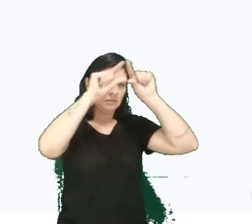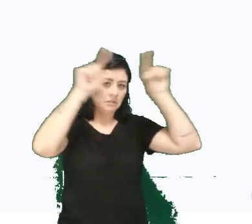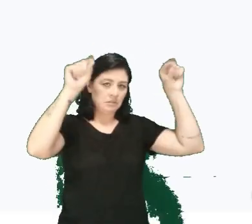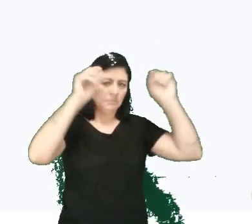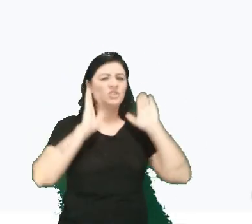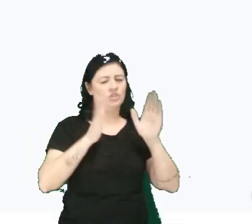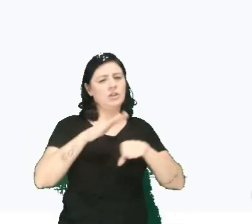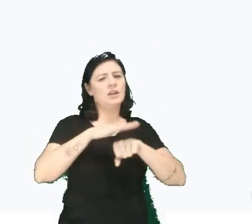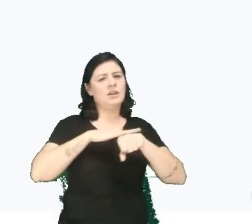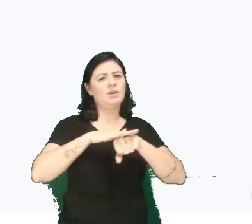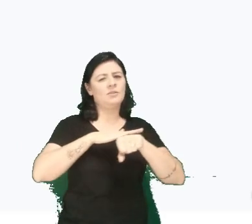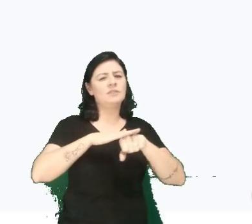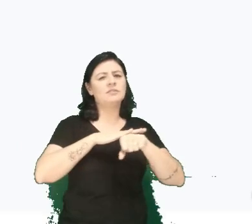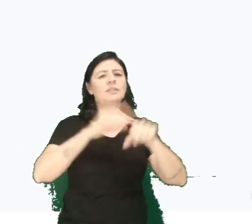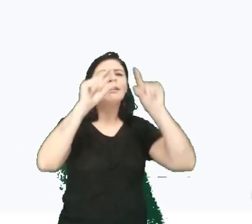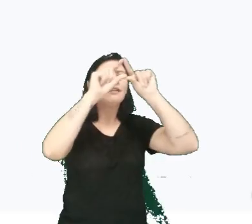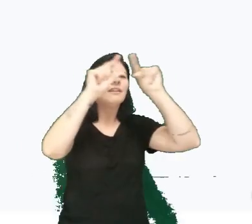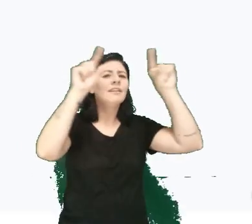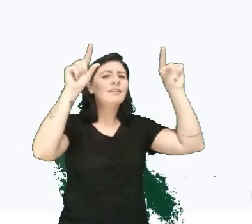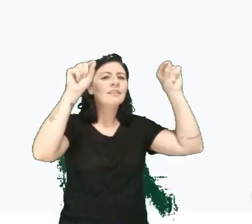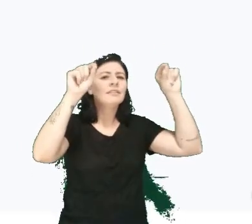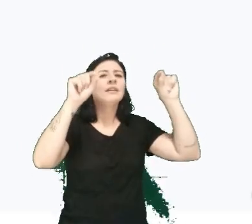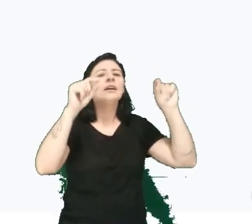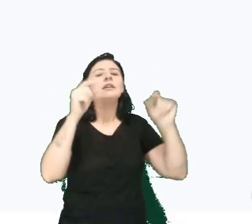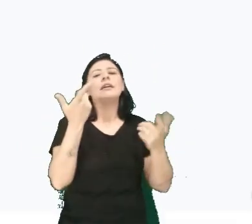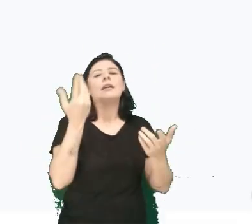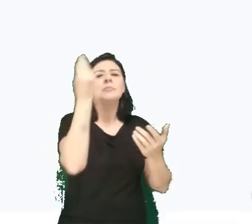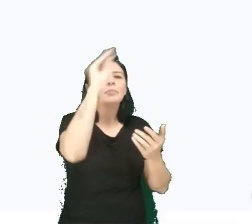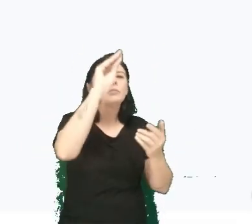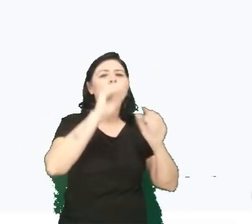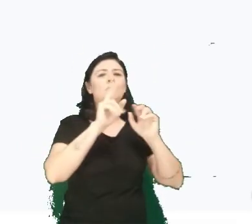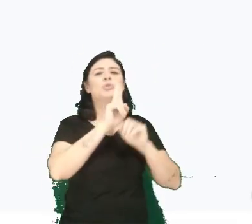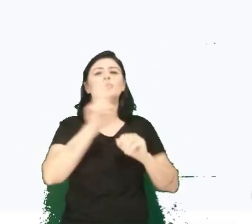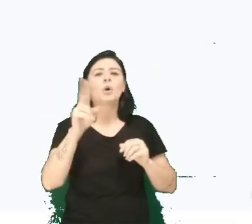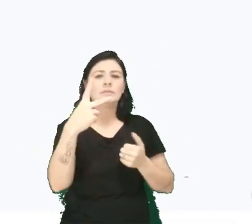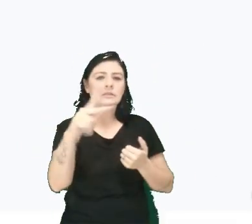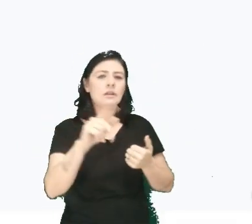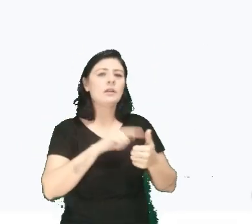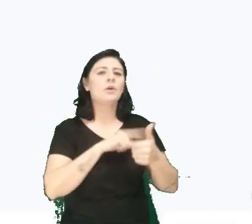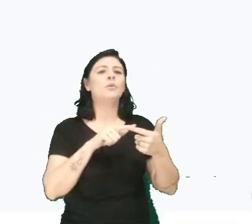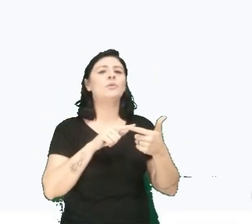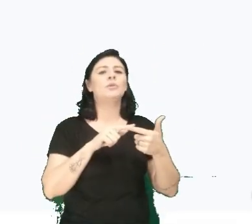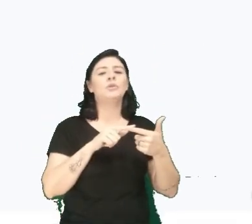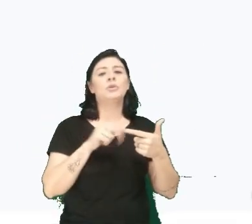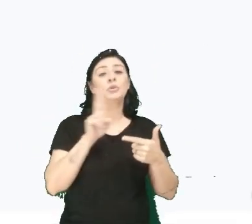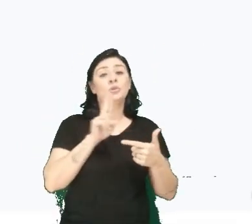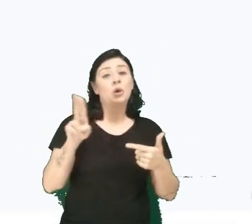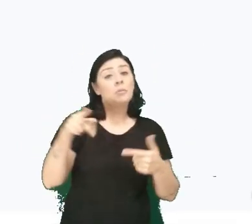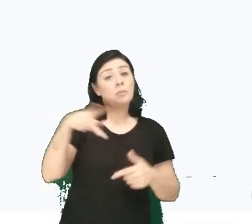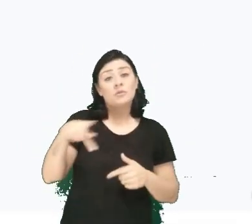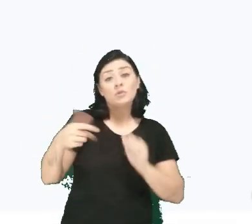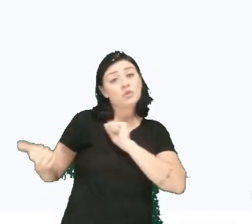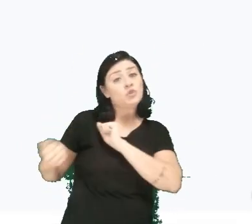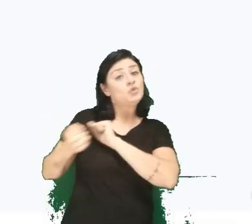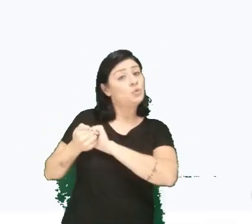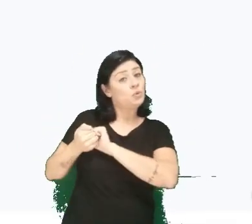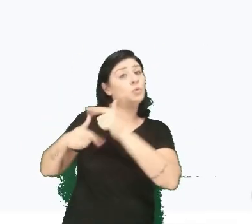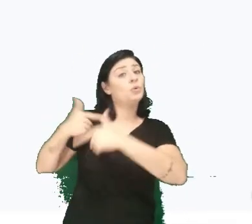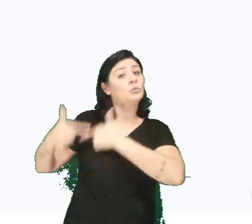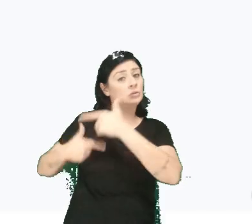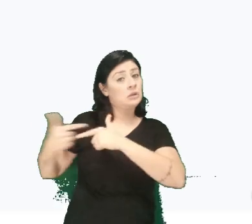nós já conversamos ali, a identificação, vai colocar o seu nome, o nome também de uma outra professora, outro professor